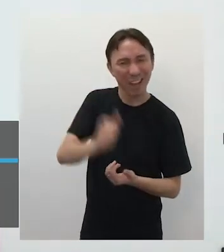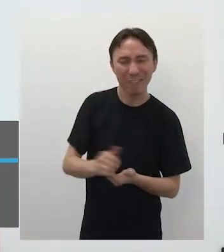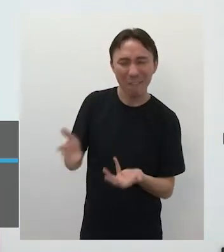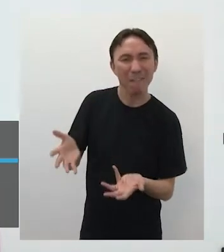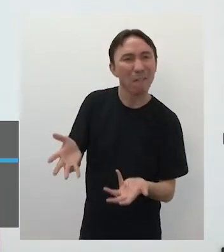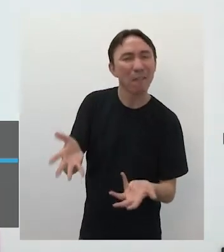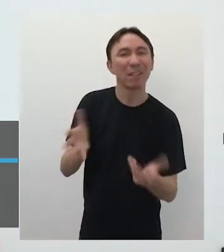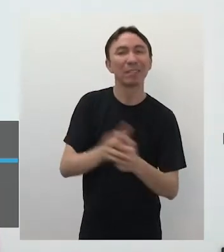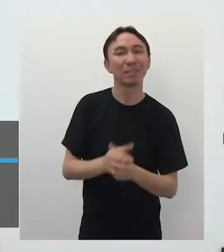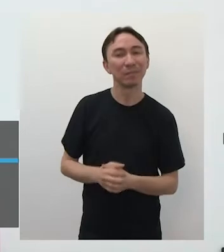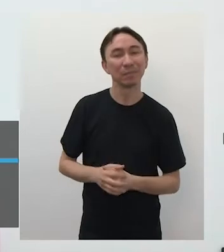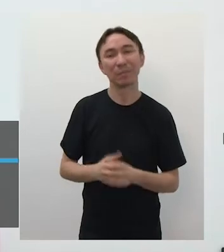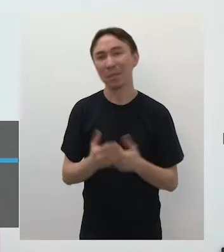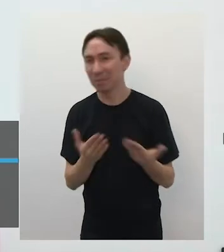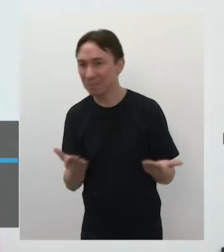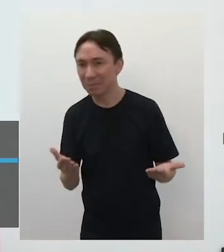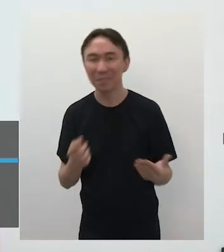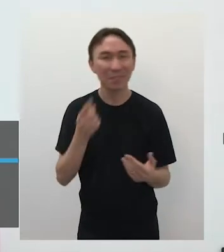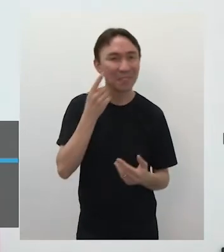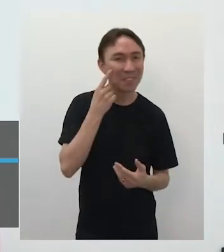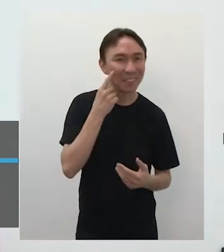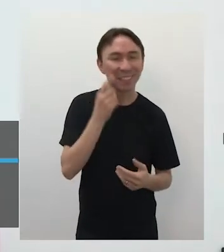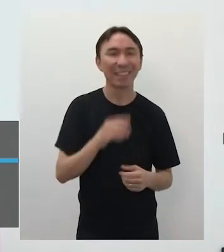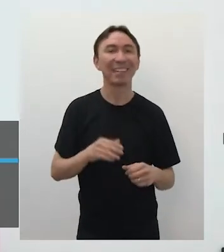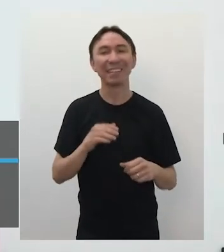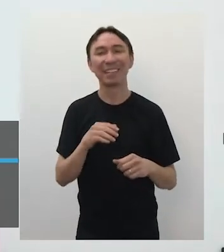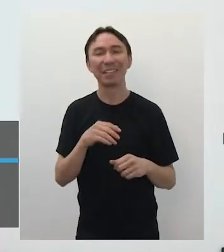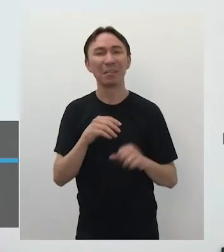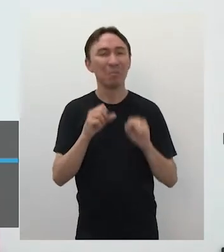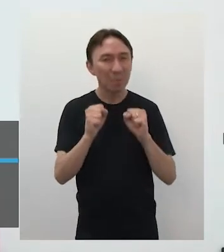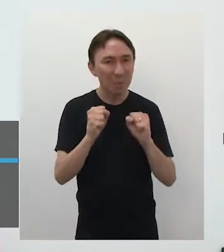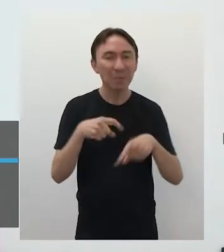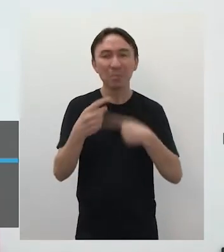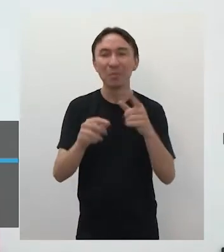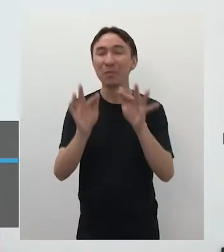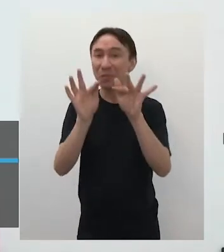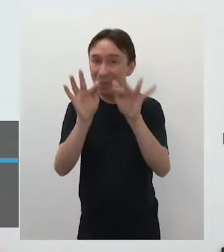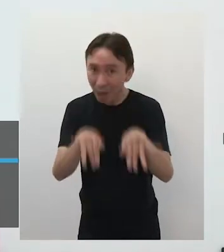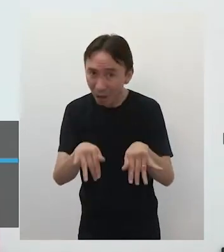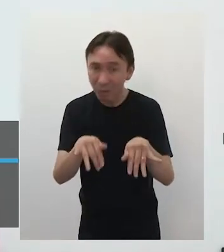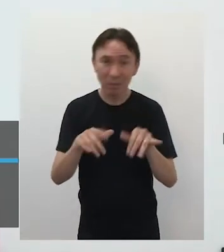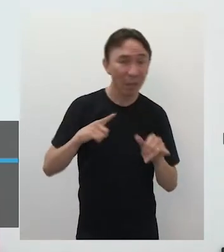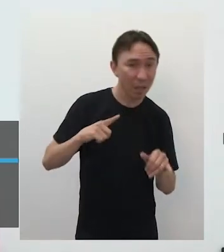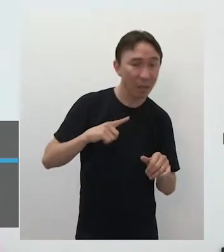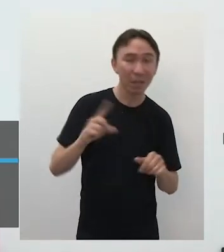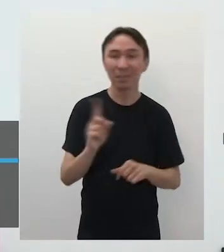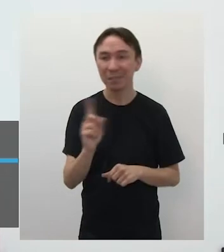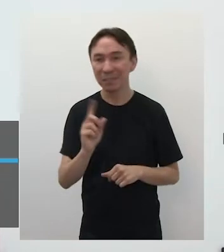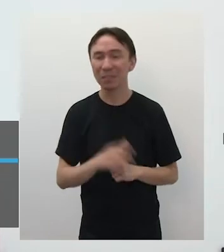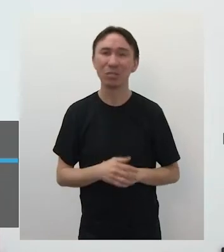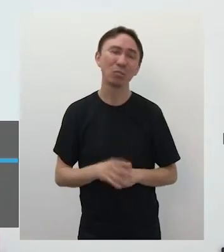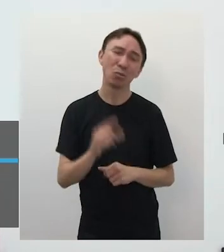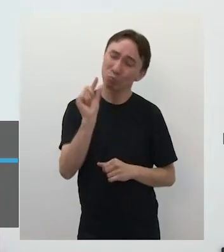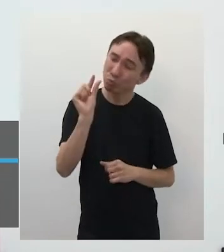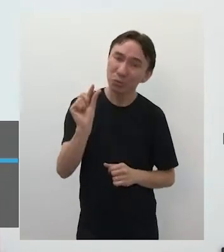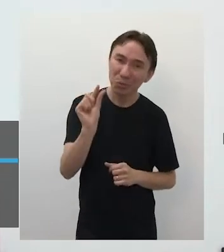no trabalho nós podemos ter relações de